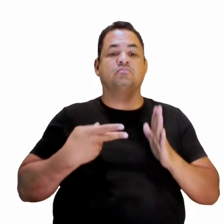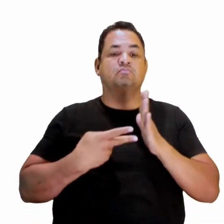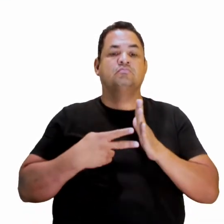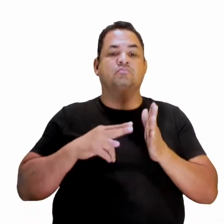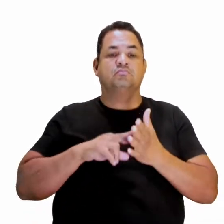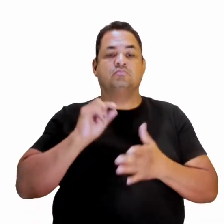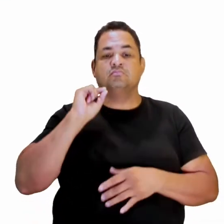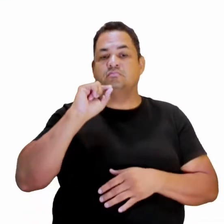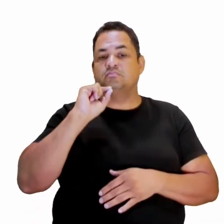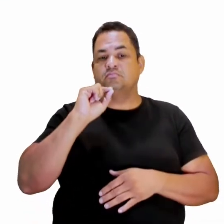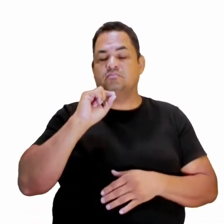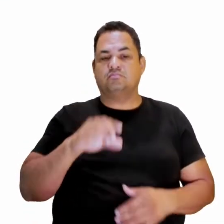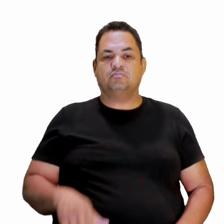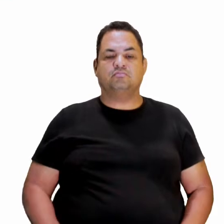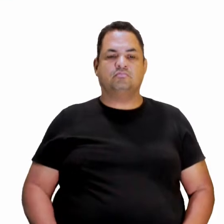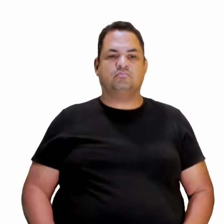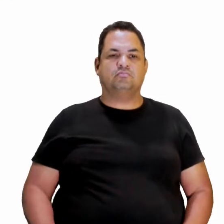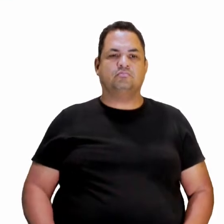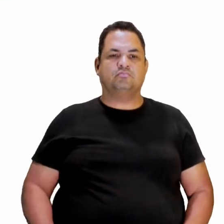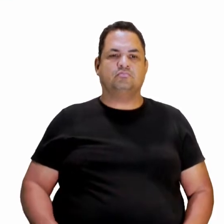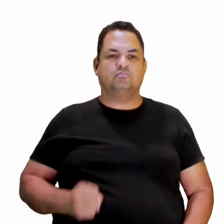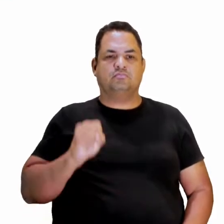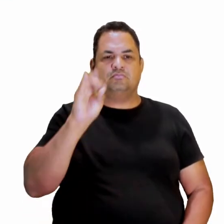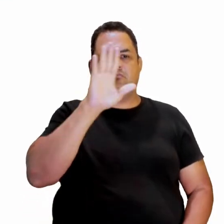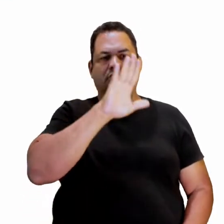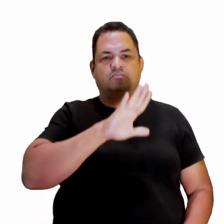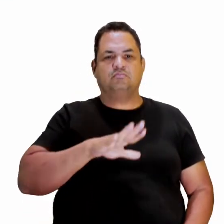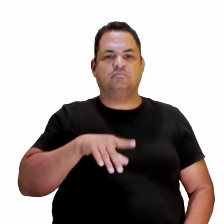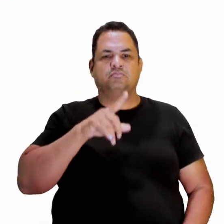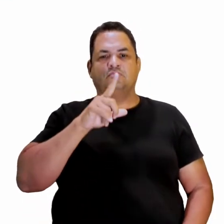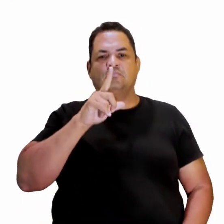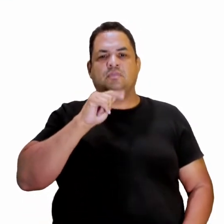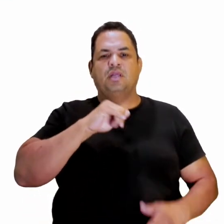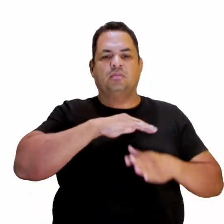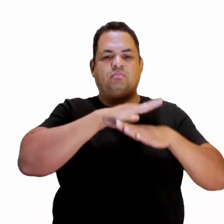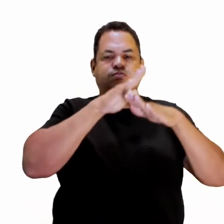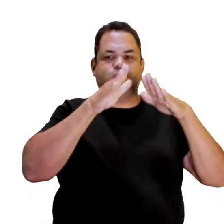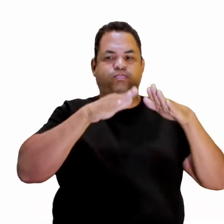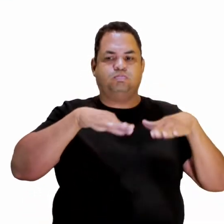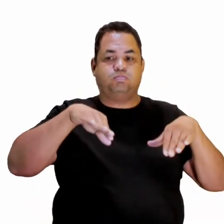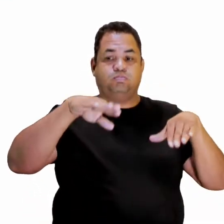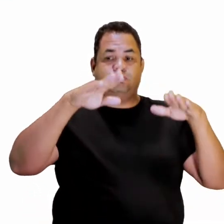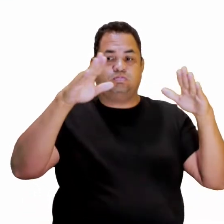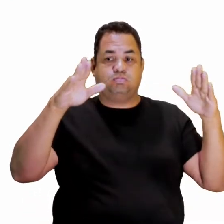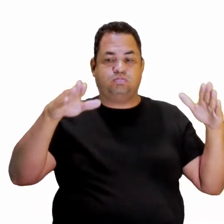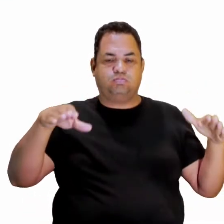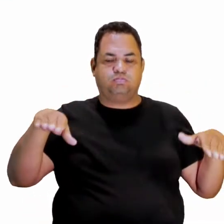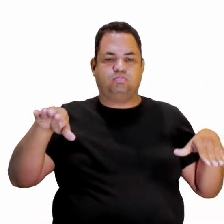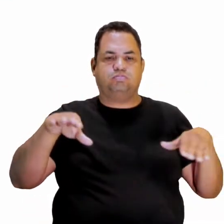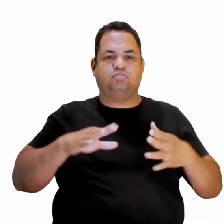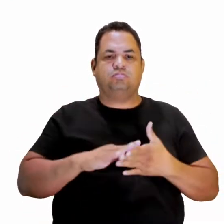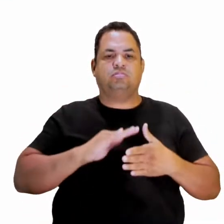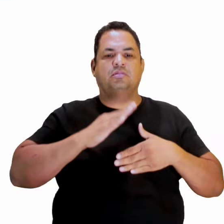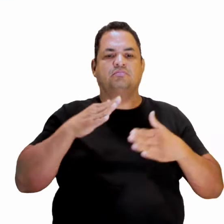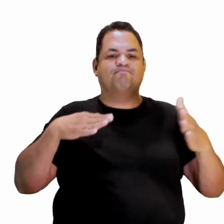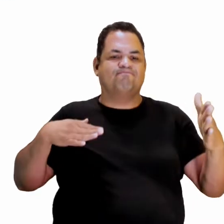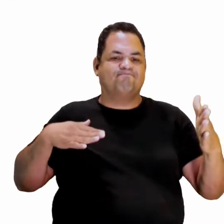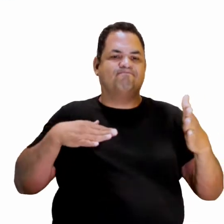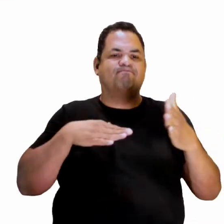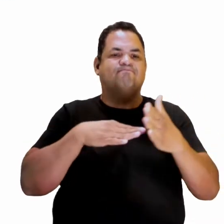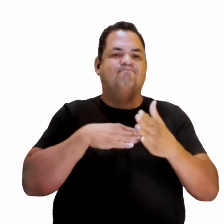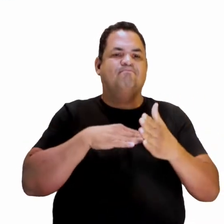que que é? Você tem uma imagem aí de um mar, de uma onda se formando gigantesca e atingindo o